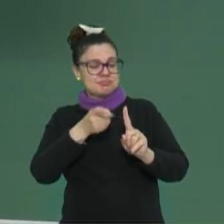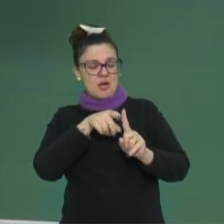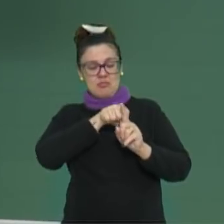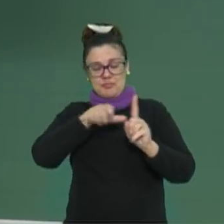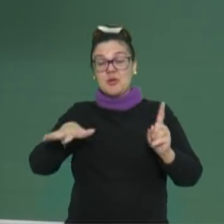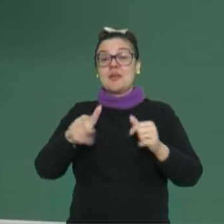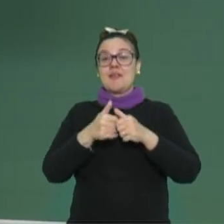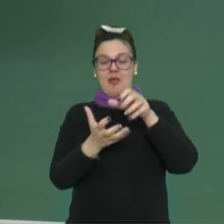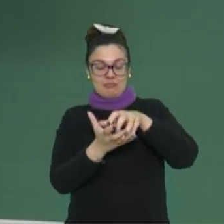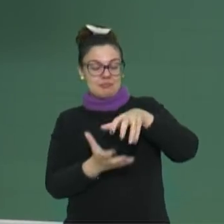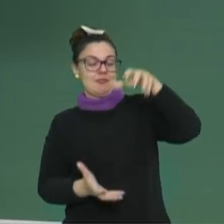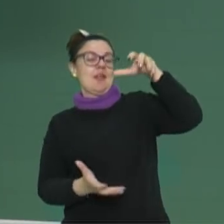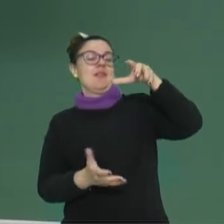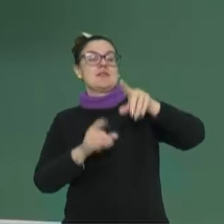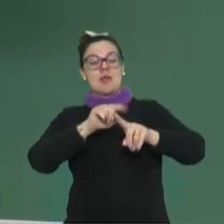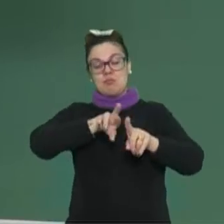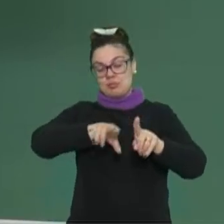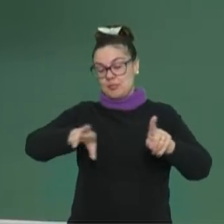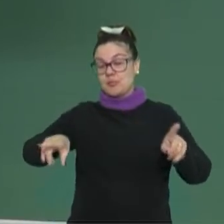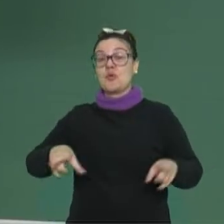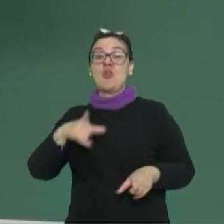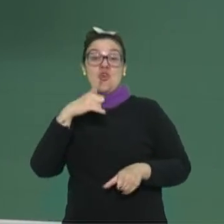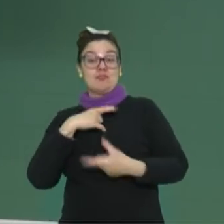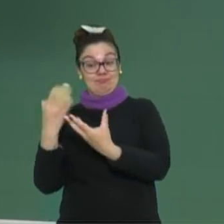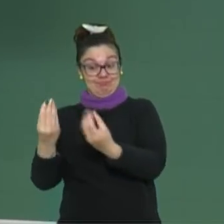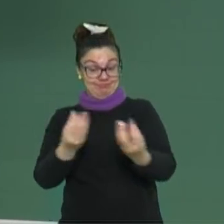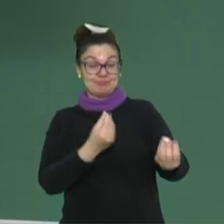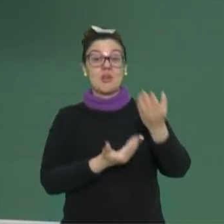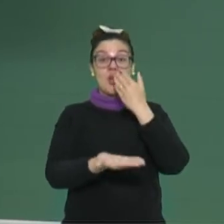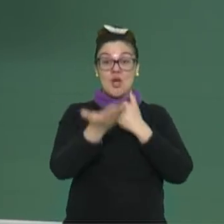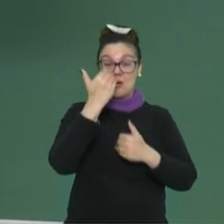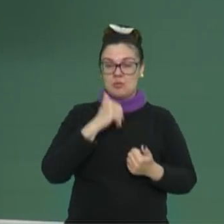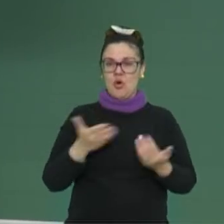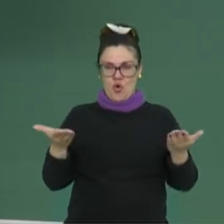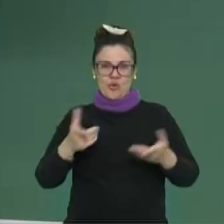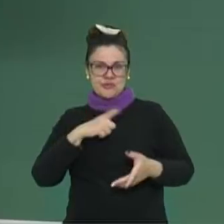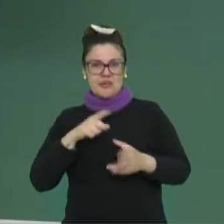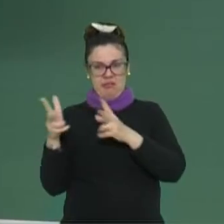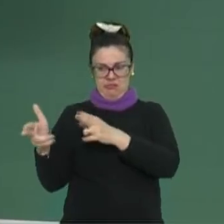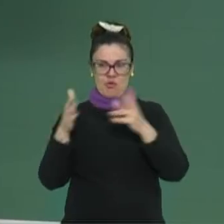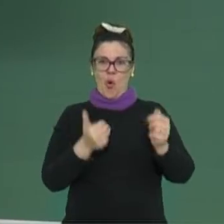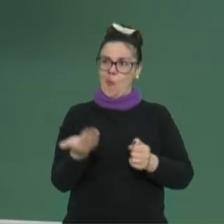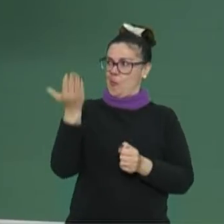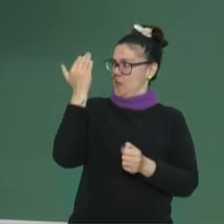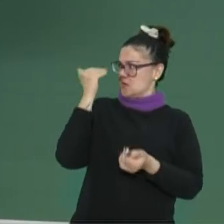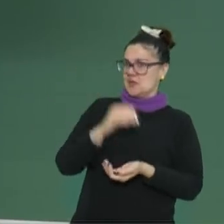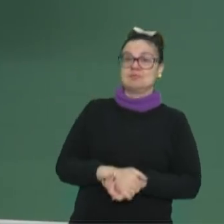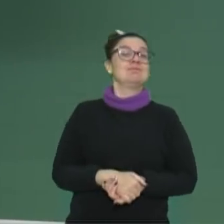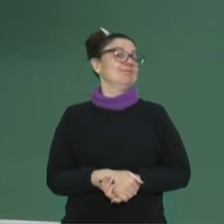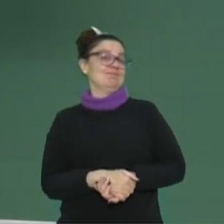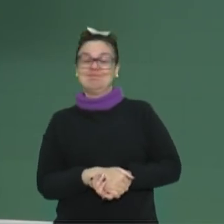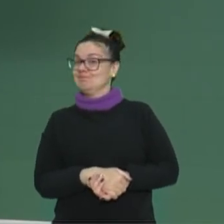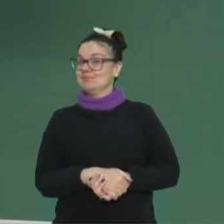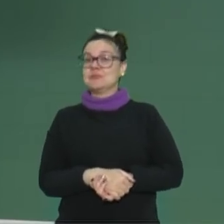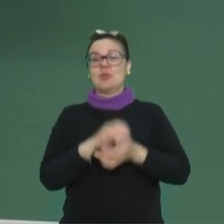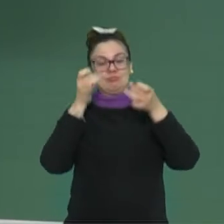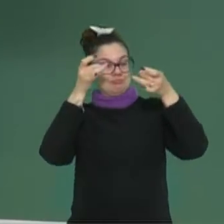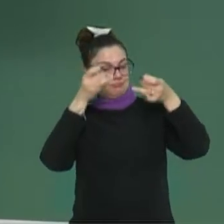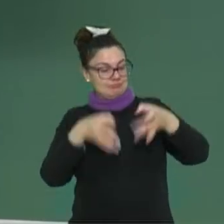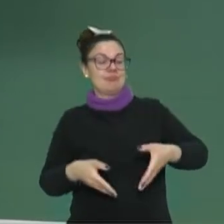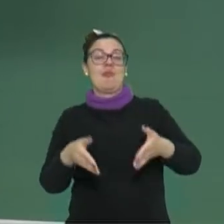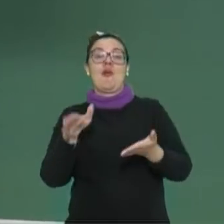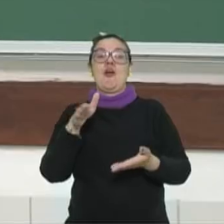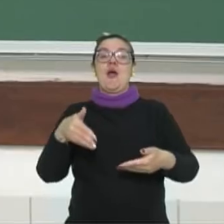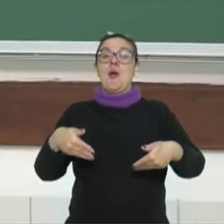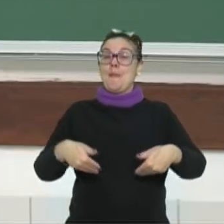Crescei-vos e multiplicai-vos. Existia abundância de recursos e hoje já não temos esses recursos todos à disposição. Por isso, abandono, miséria e